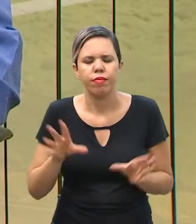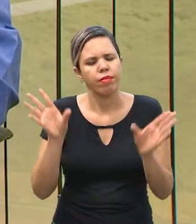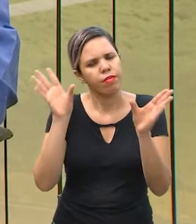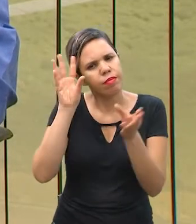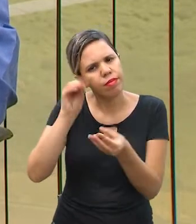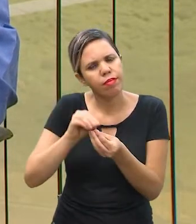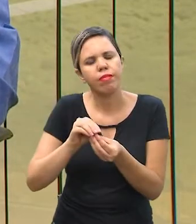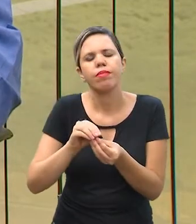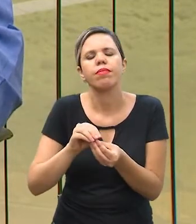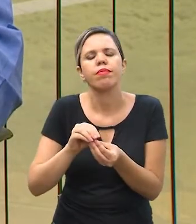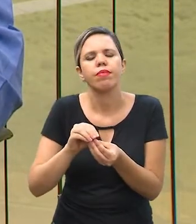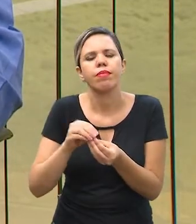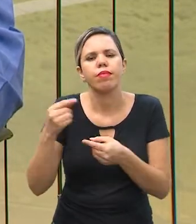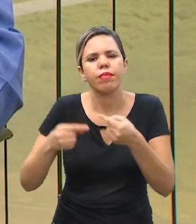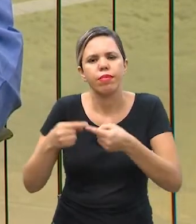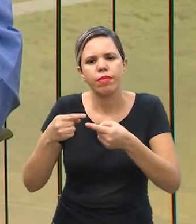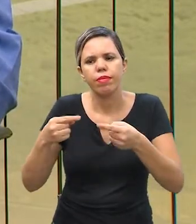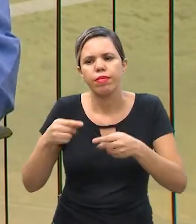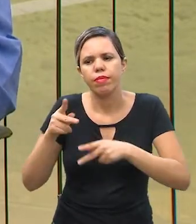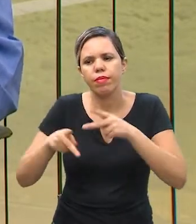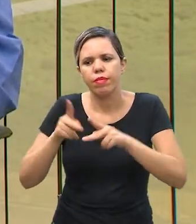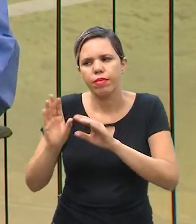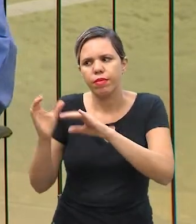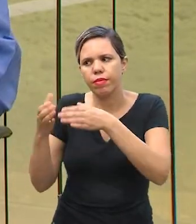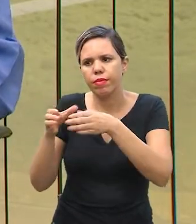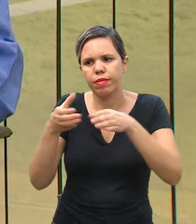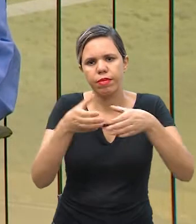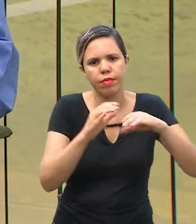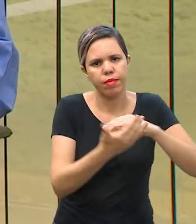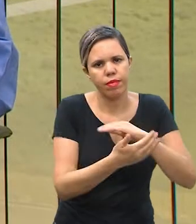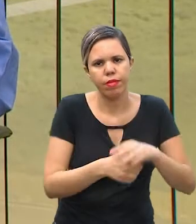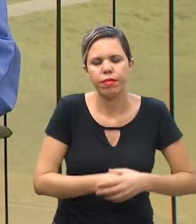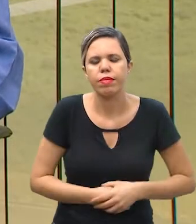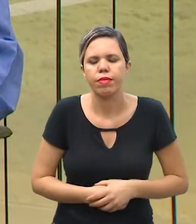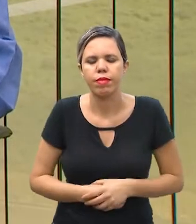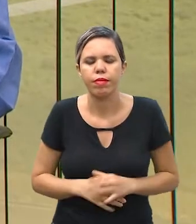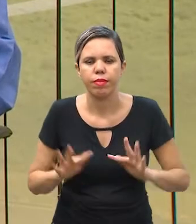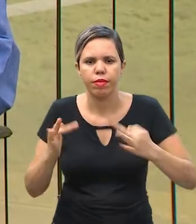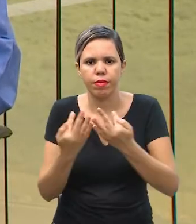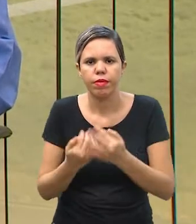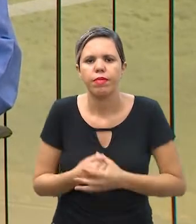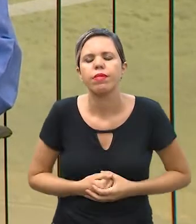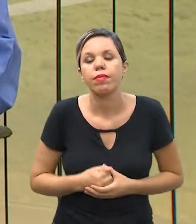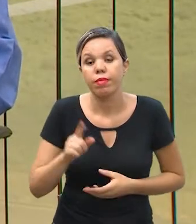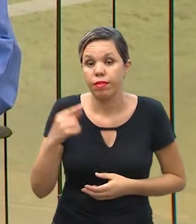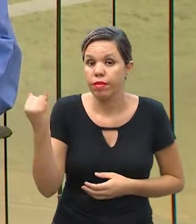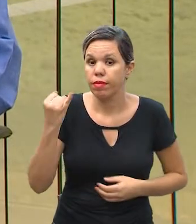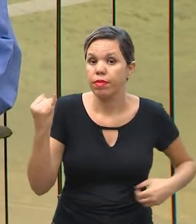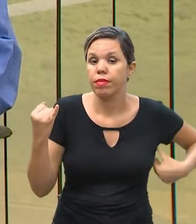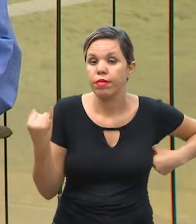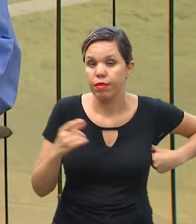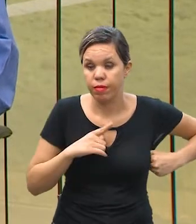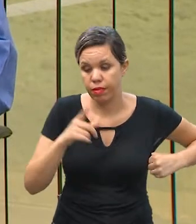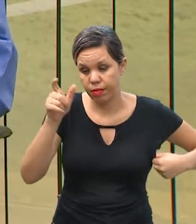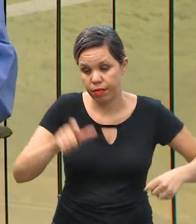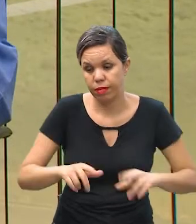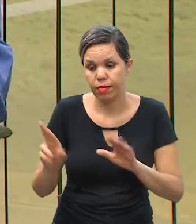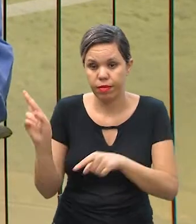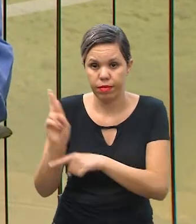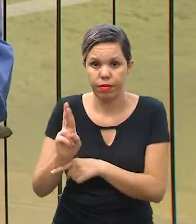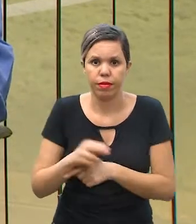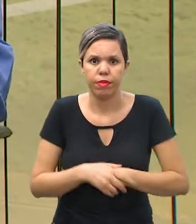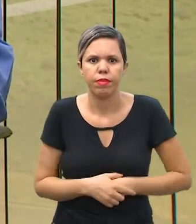chegamos à conclusão, discutindo com as outras comunidades, com as outras famílias, que era importante a gente ter alguém que